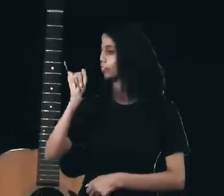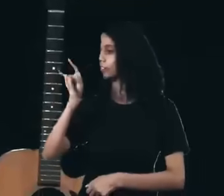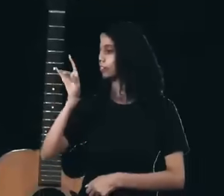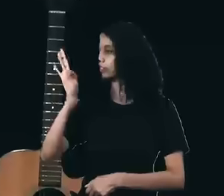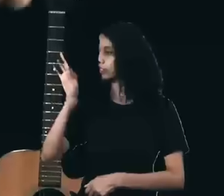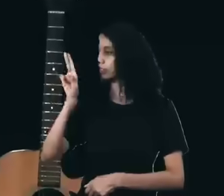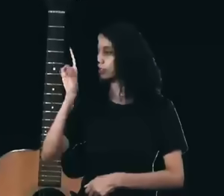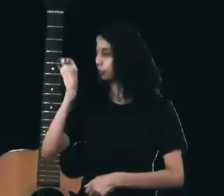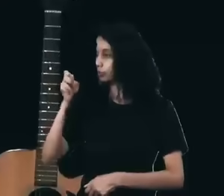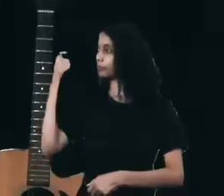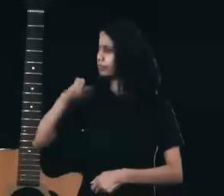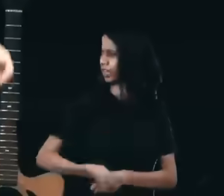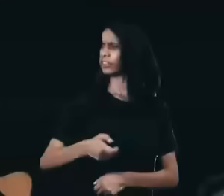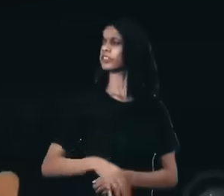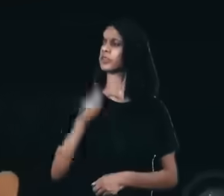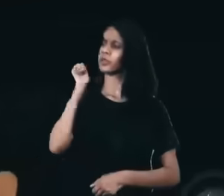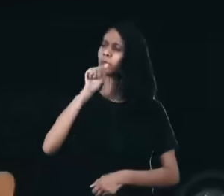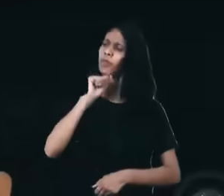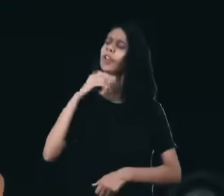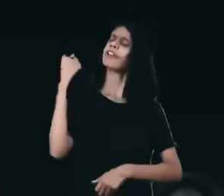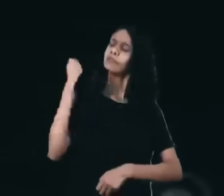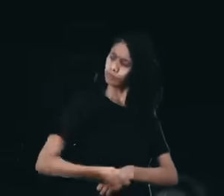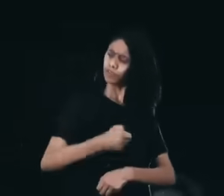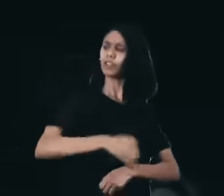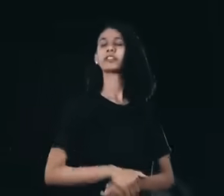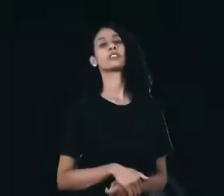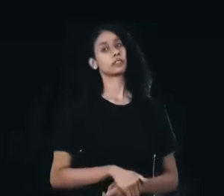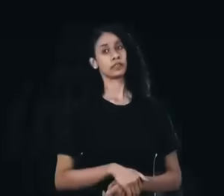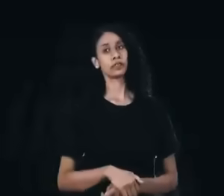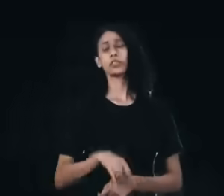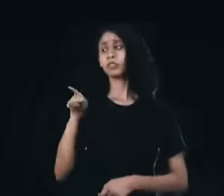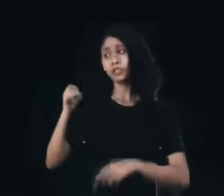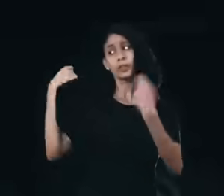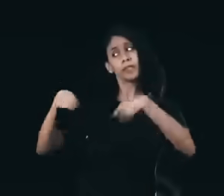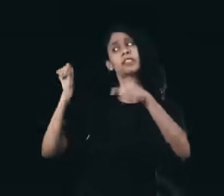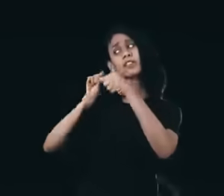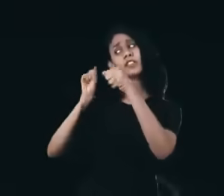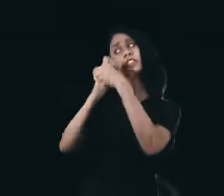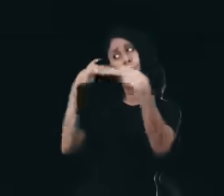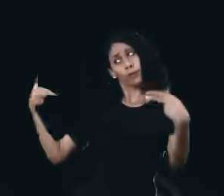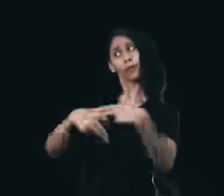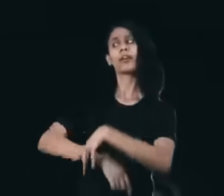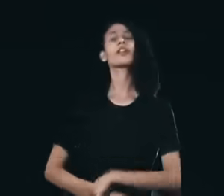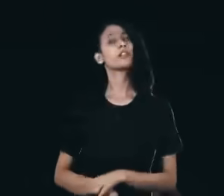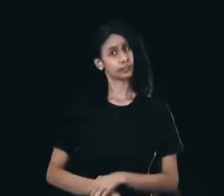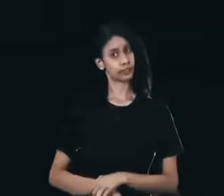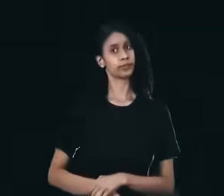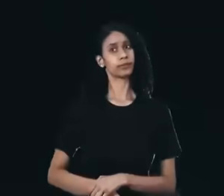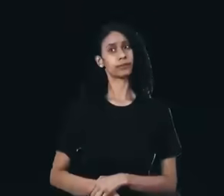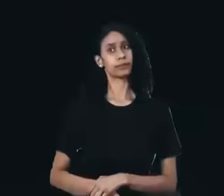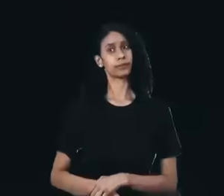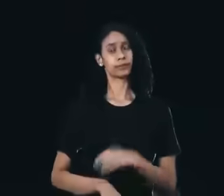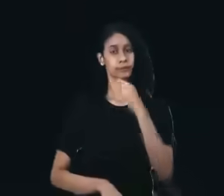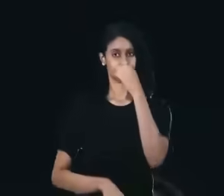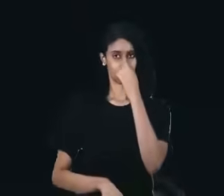fala, atitude, mulher! Fala, tu vai ter que fazer alguma coisa!